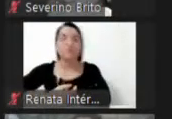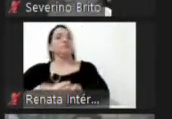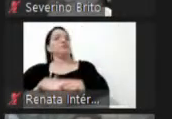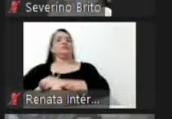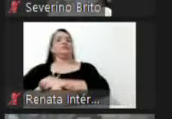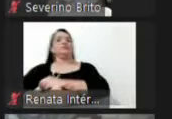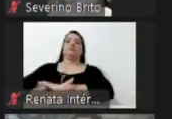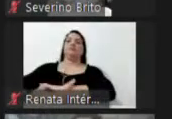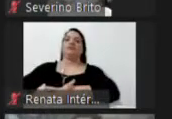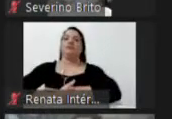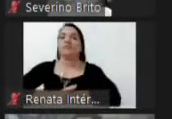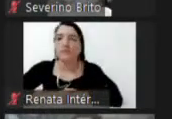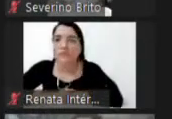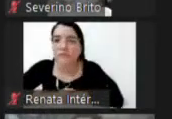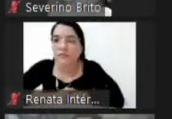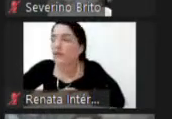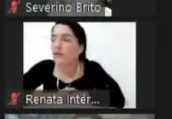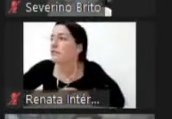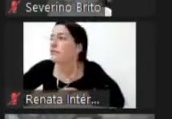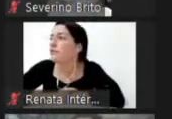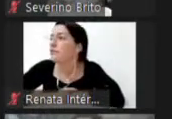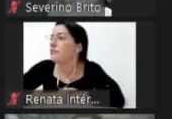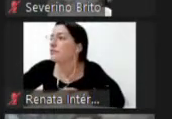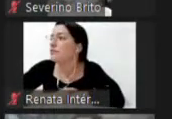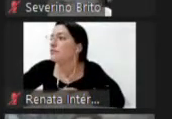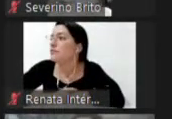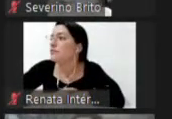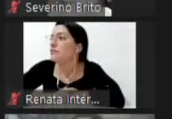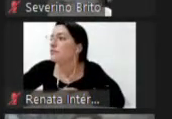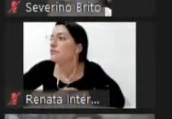José Robson Batista de Macedo,